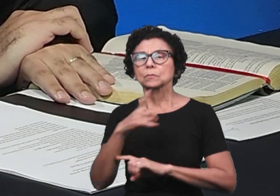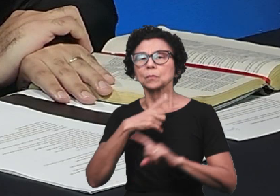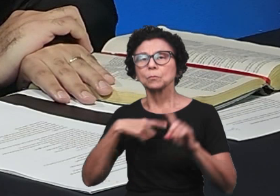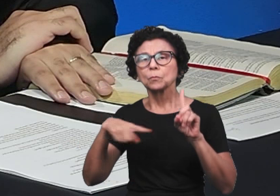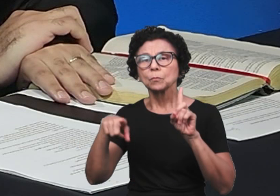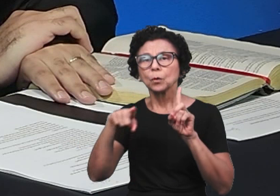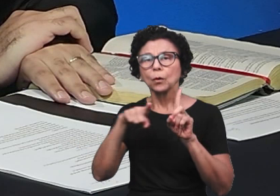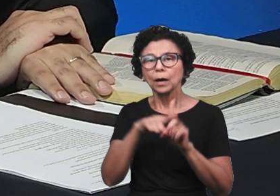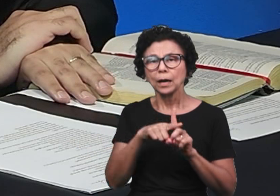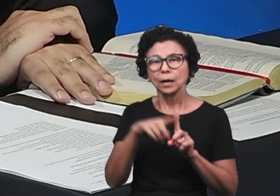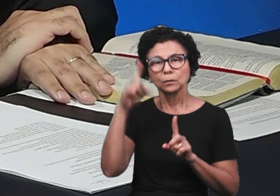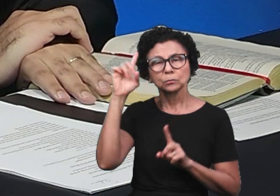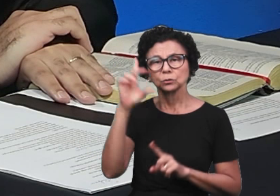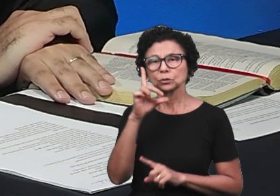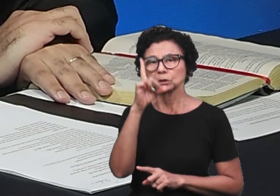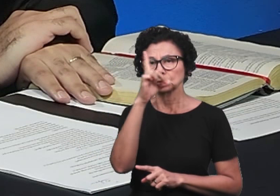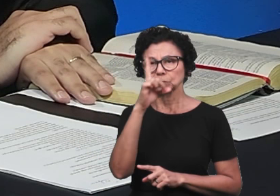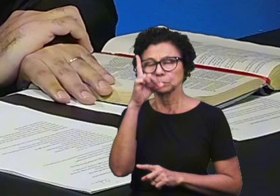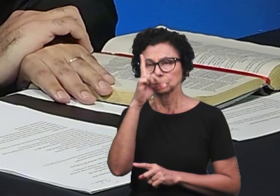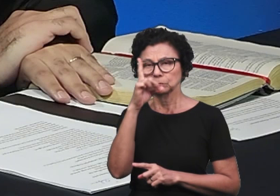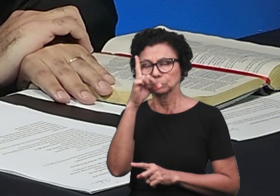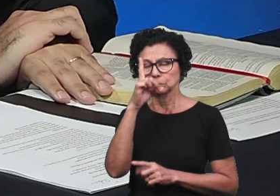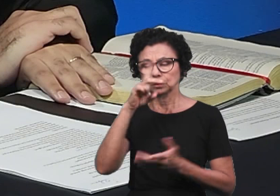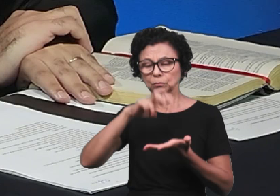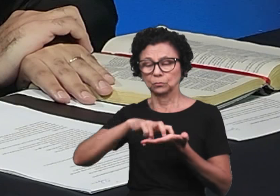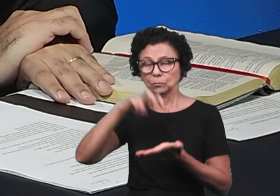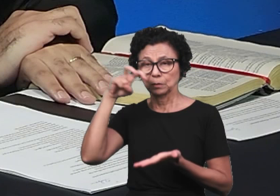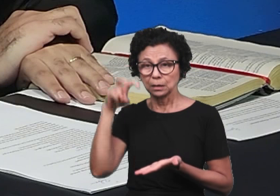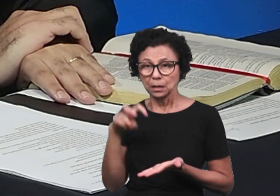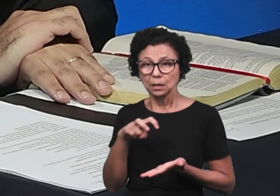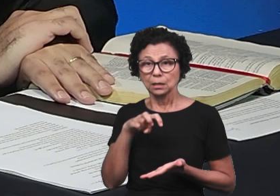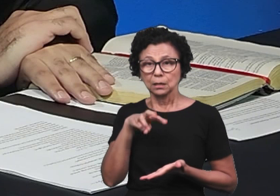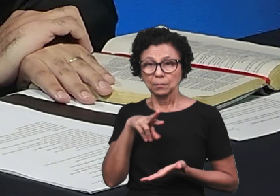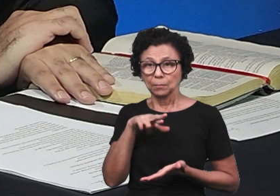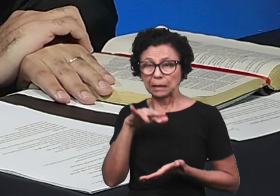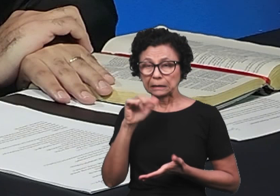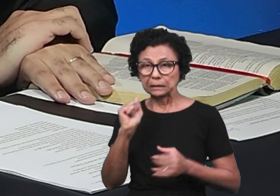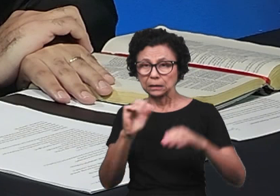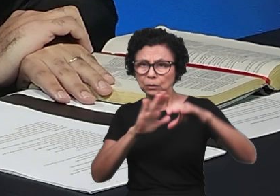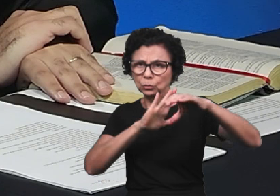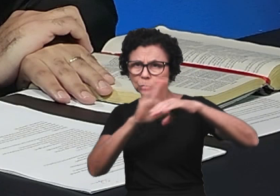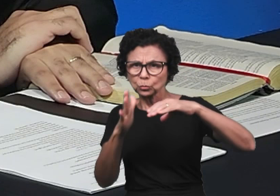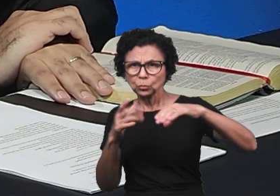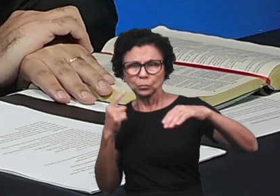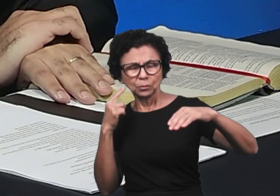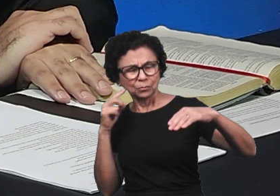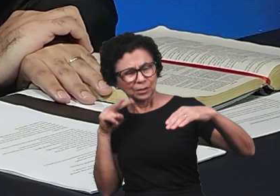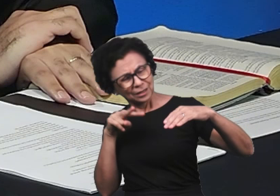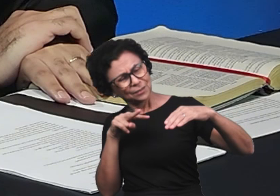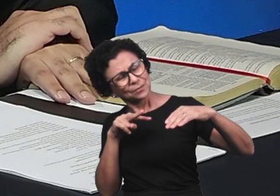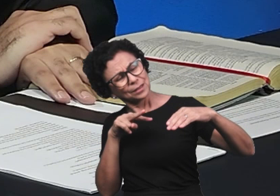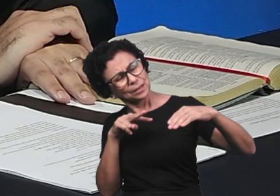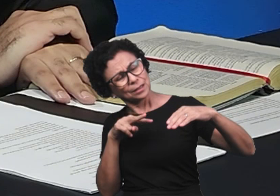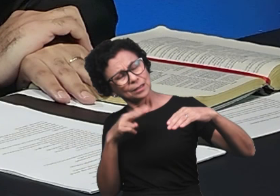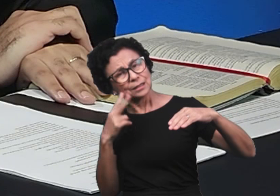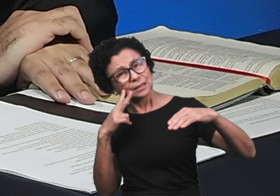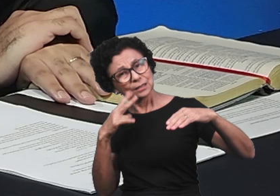no domingo pela manhã. E então, Jesus ali se revela a